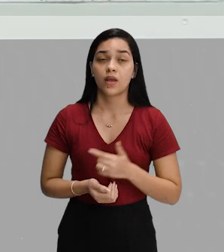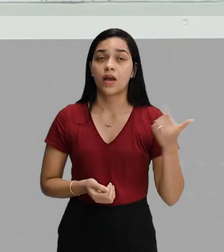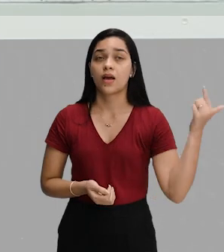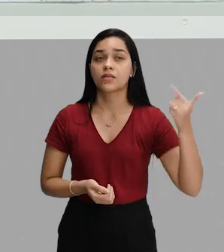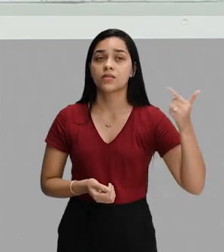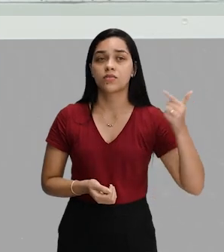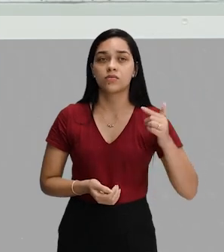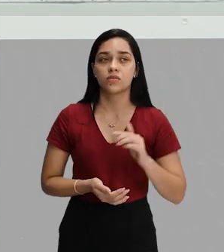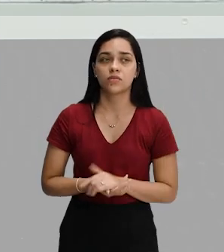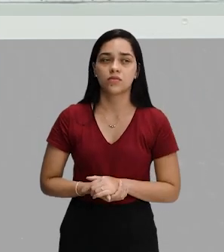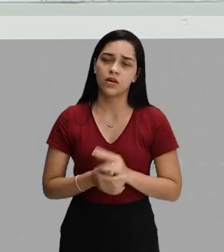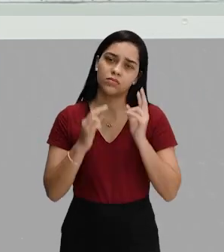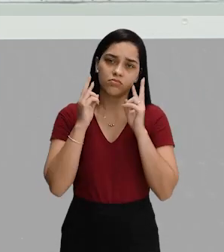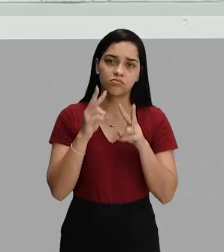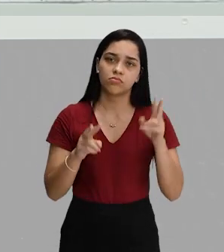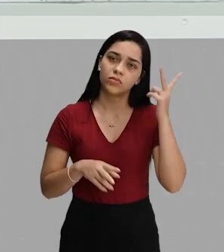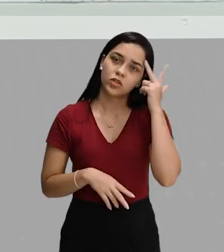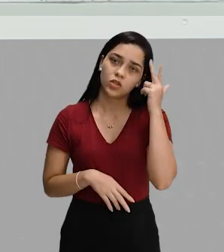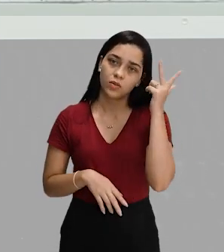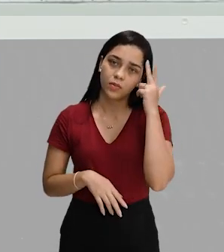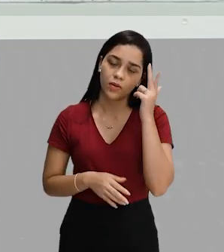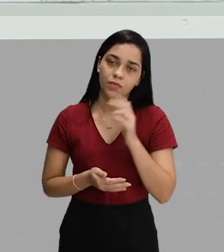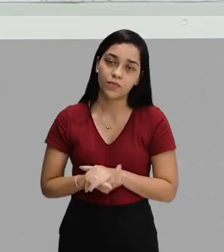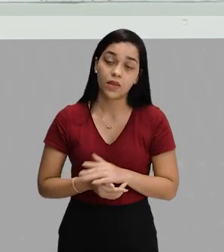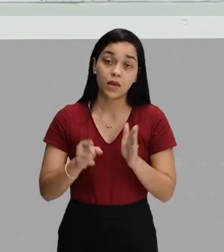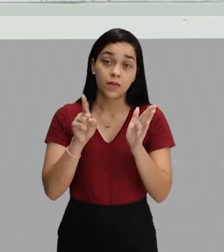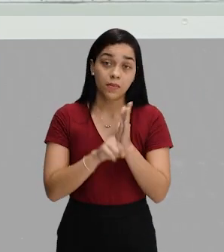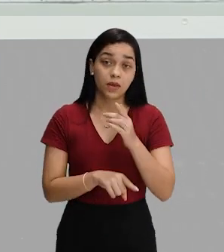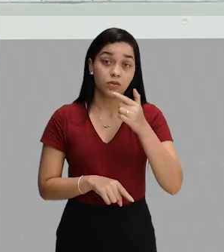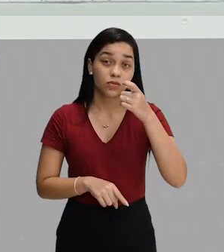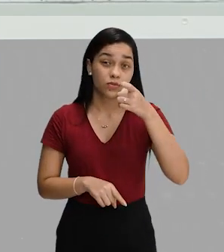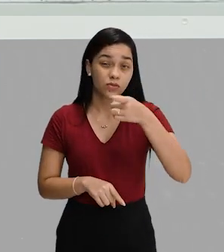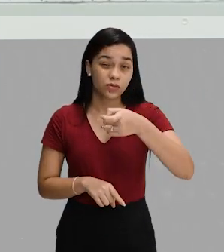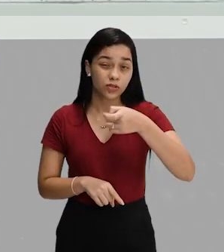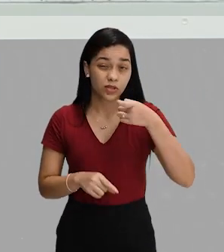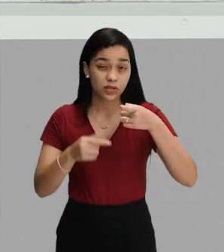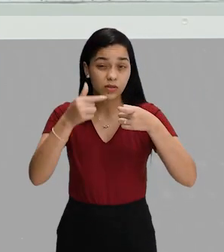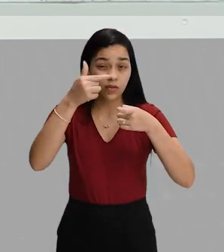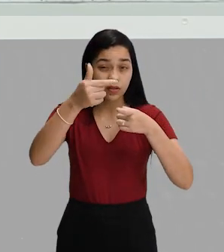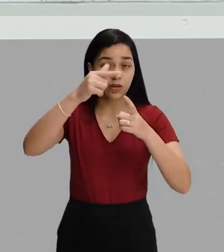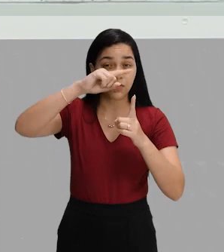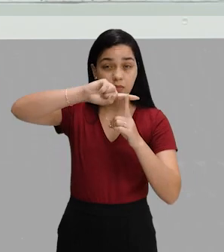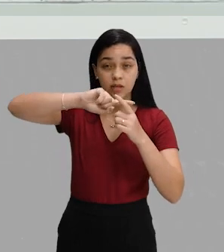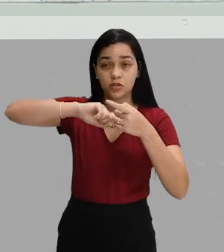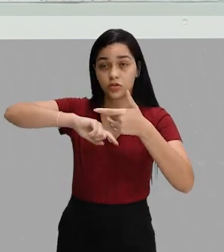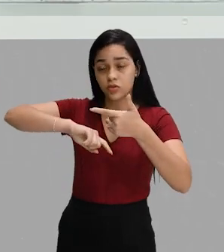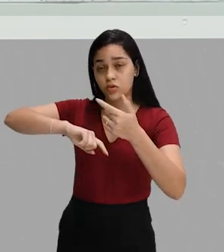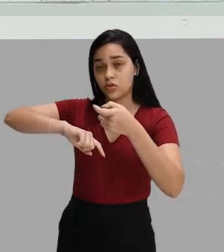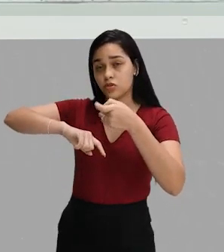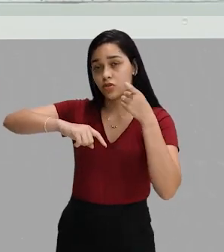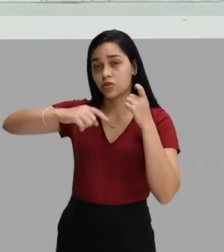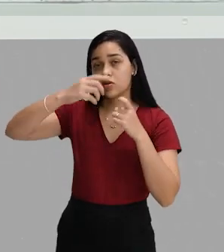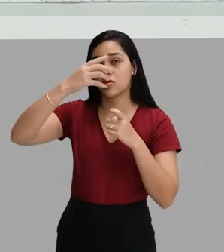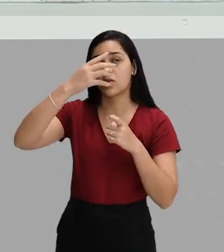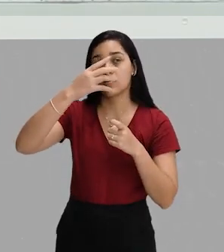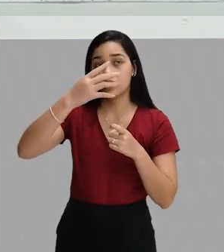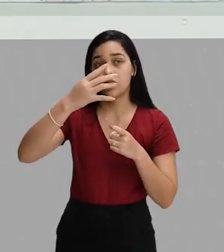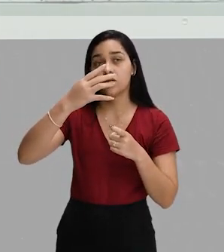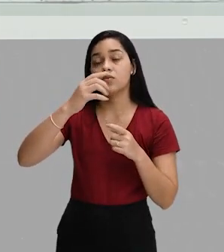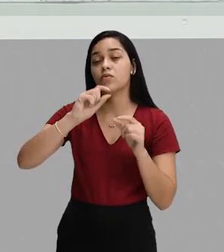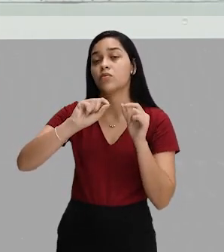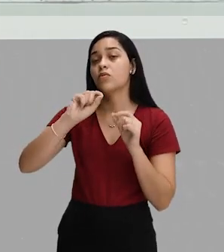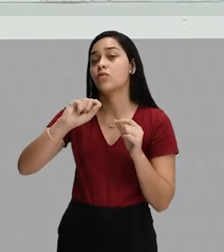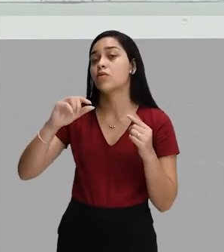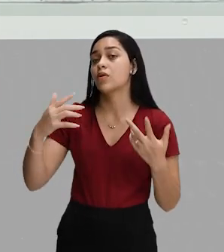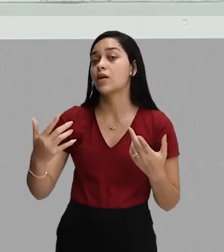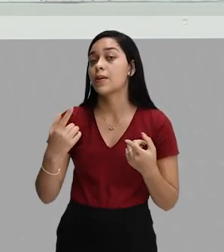segunda. Tiago, aqui está tranquilo. Menos x ao quadrado, menos 2x ao quadrado, mais 2x ao quadrado, menos 4. Função quadrática,